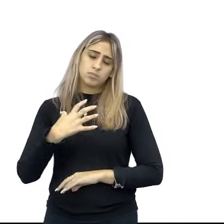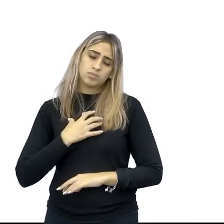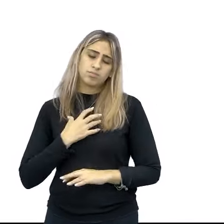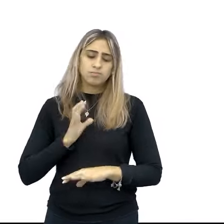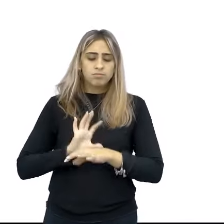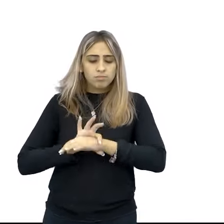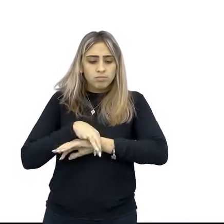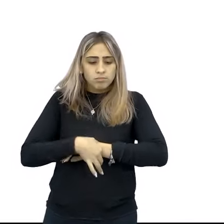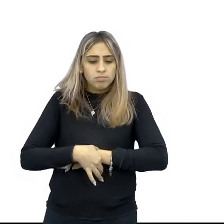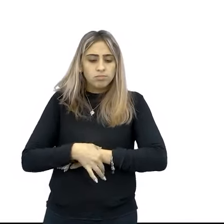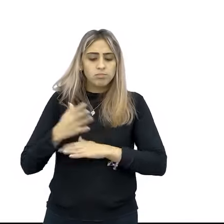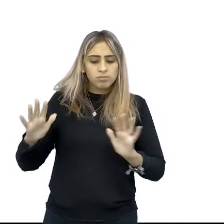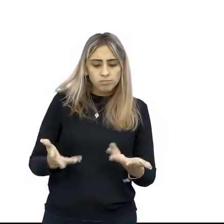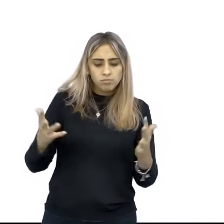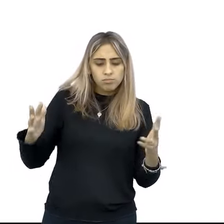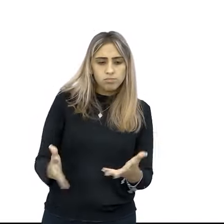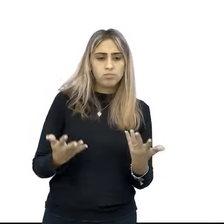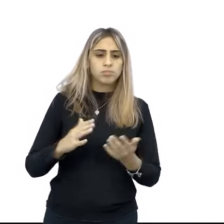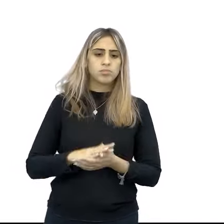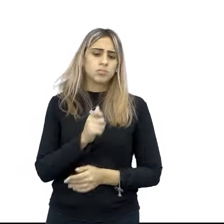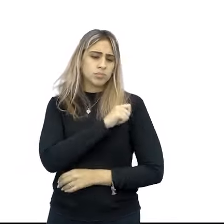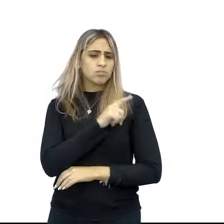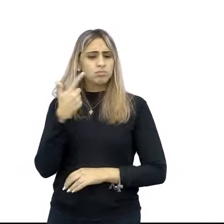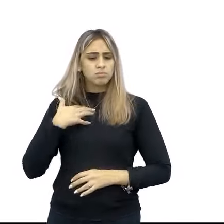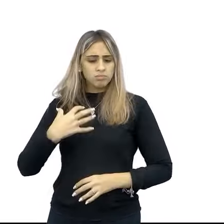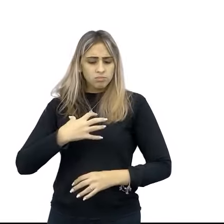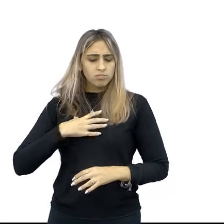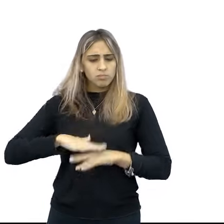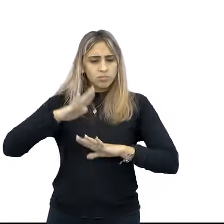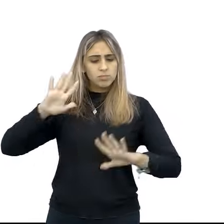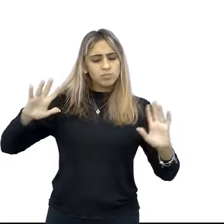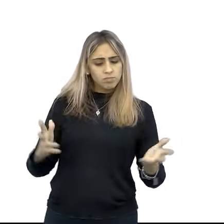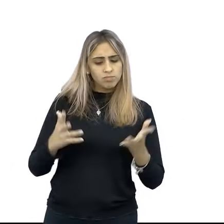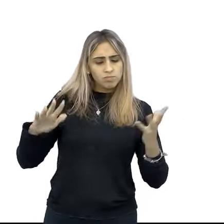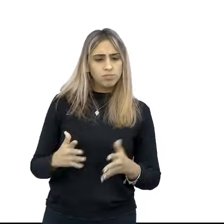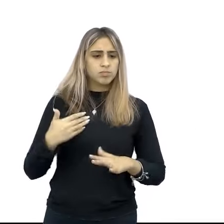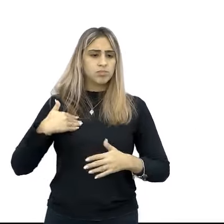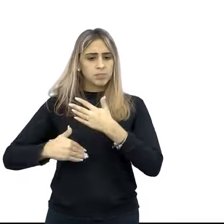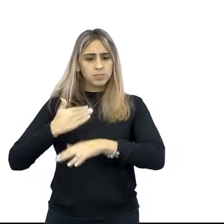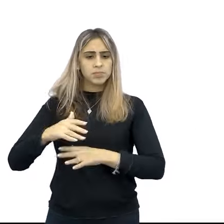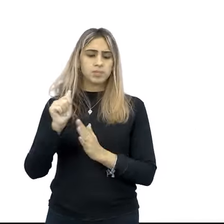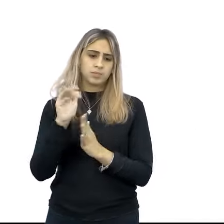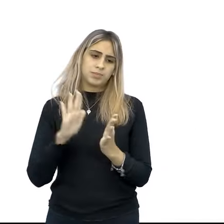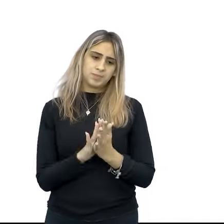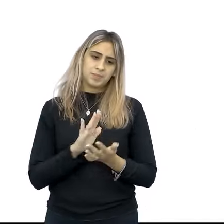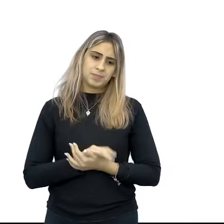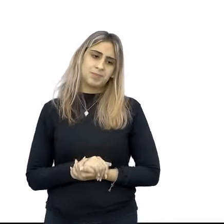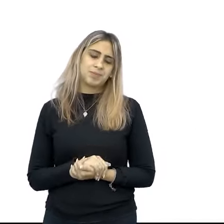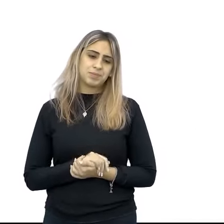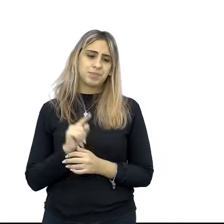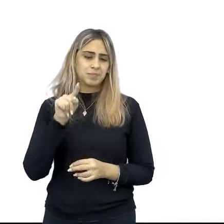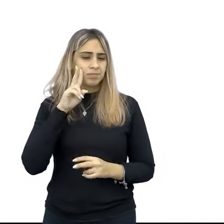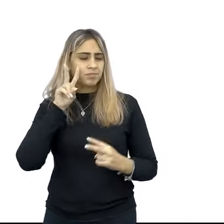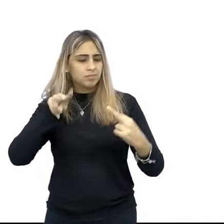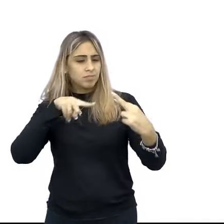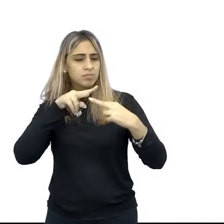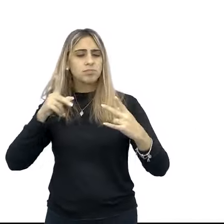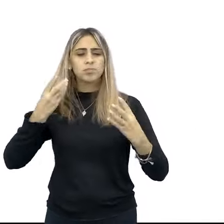cada vez mais engajado e mais motivado para participar das atividades, não é mesmo? Esse olhar